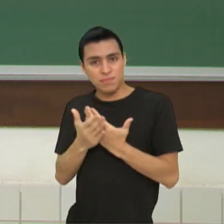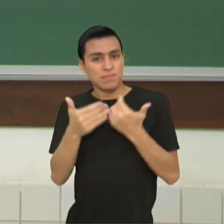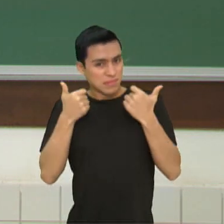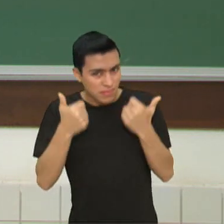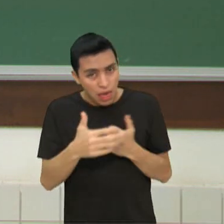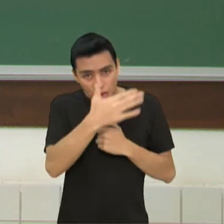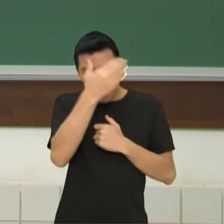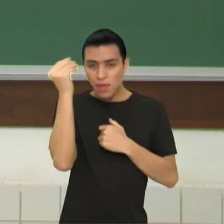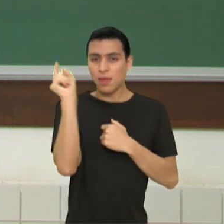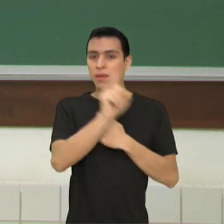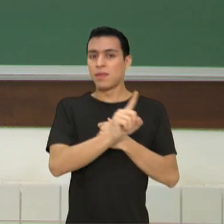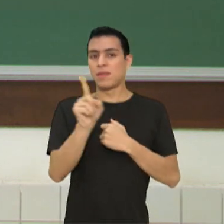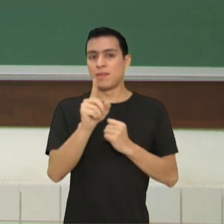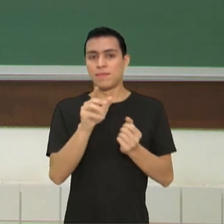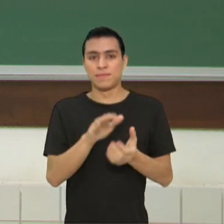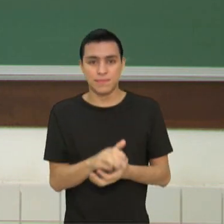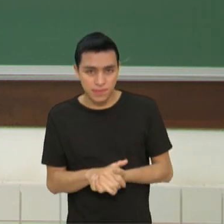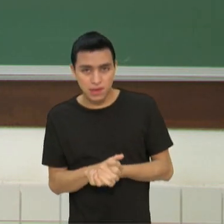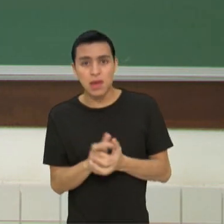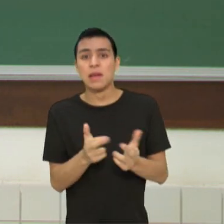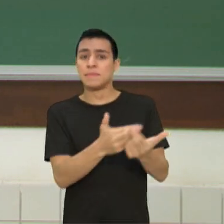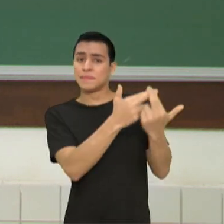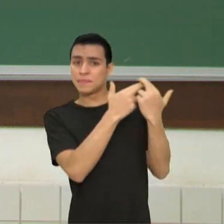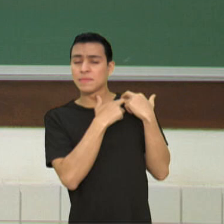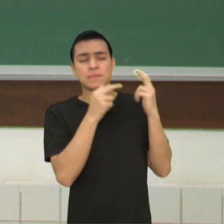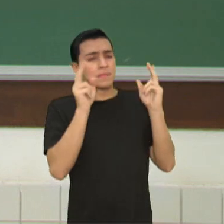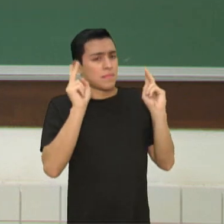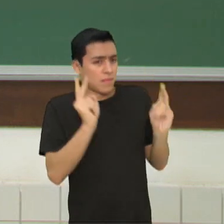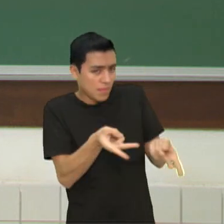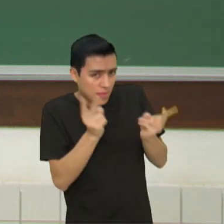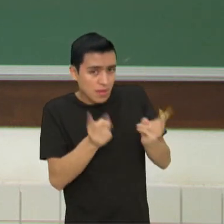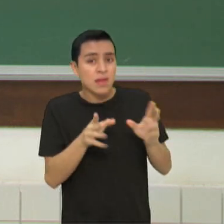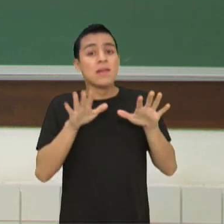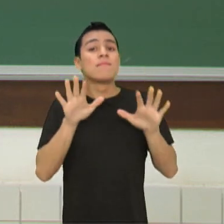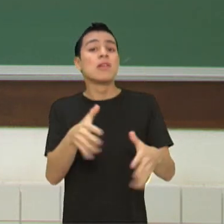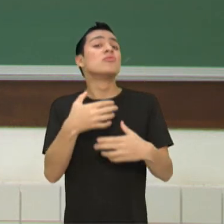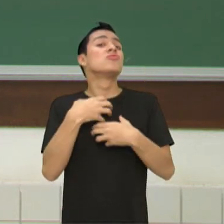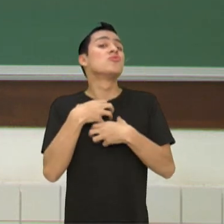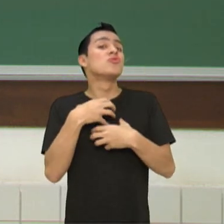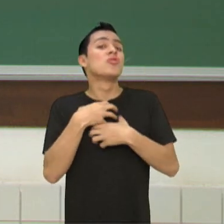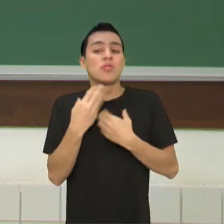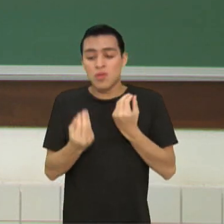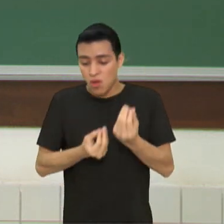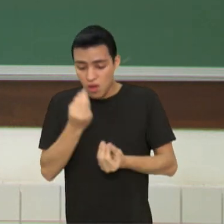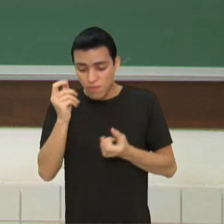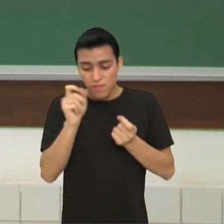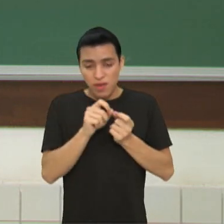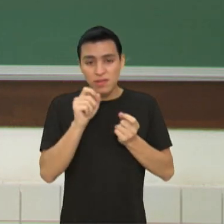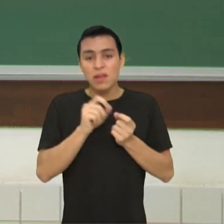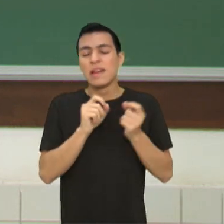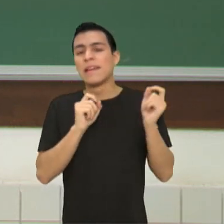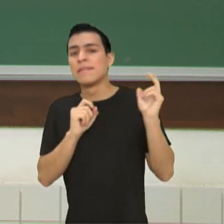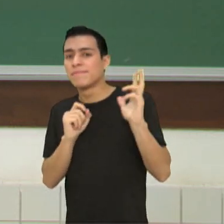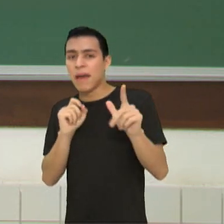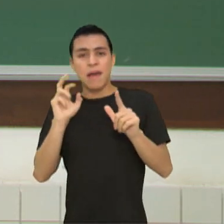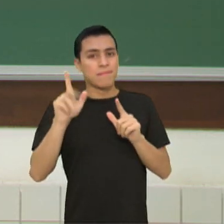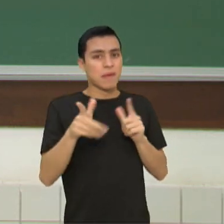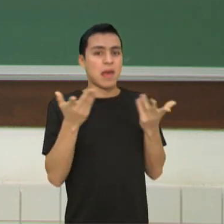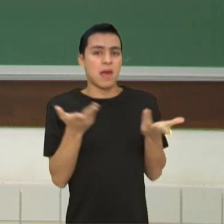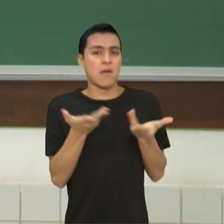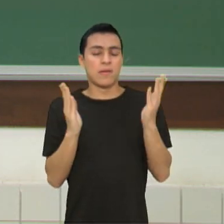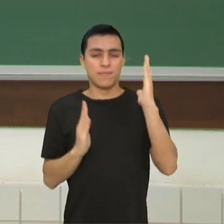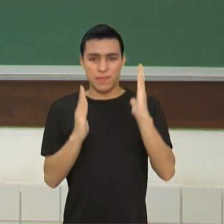Não se esqueçam disso. As responsabilidades são as mesmas, a maneira de exercer elas é que está diferente nesse